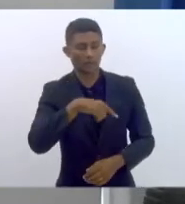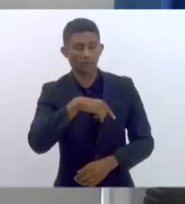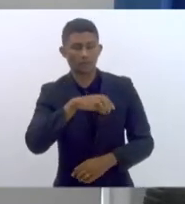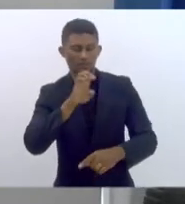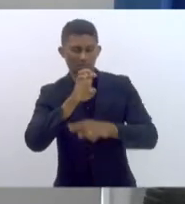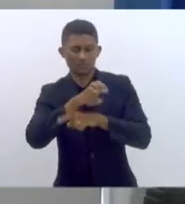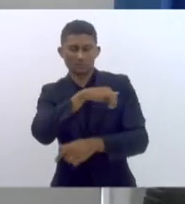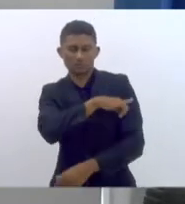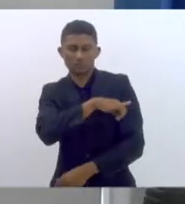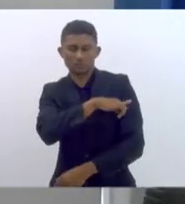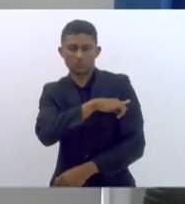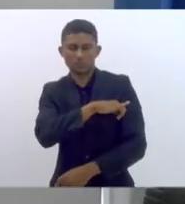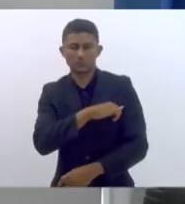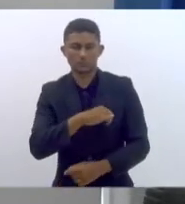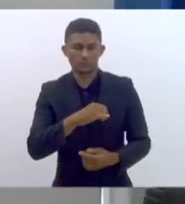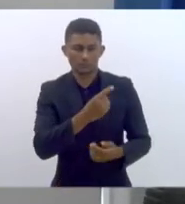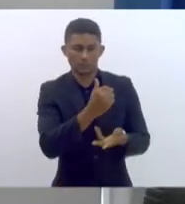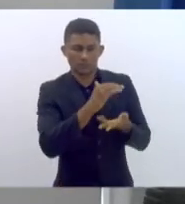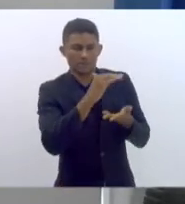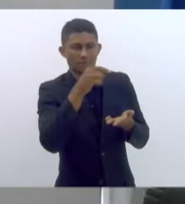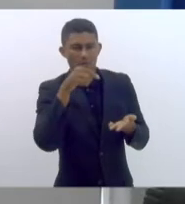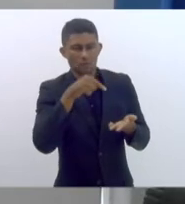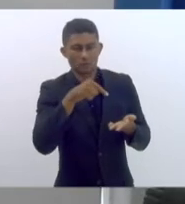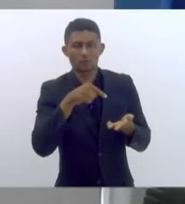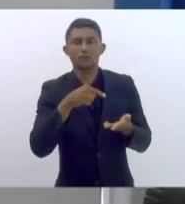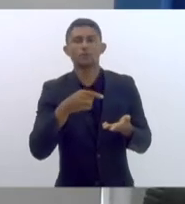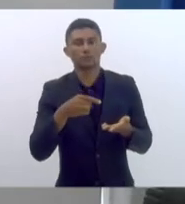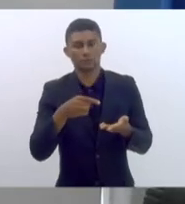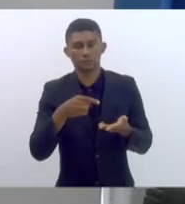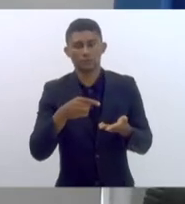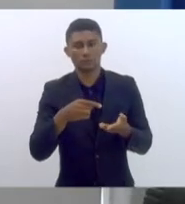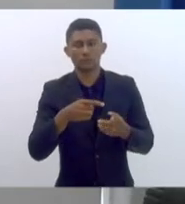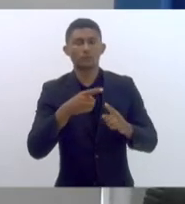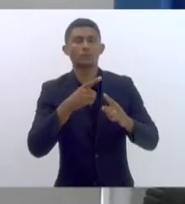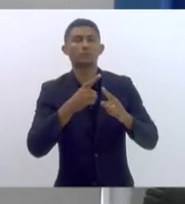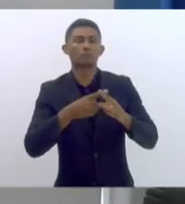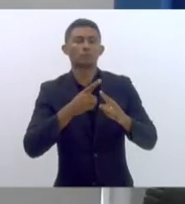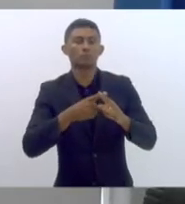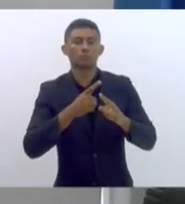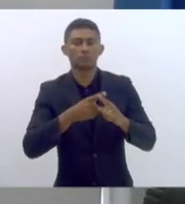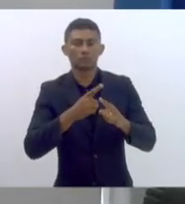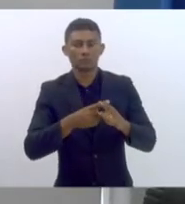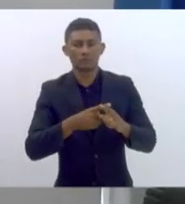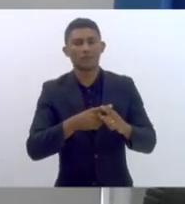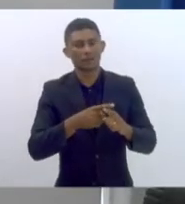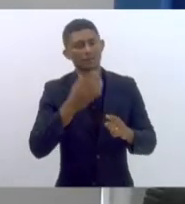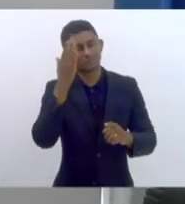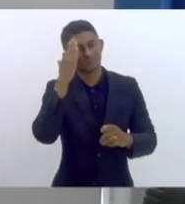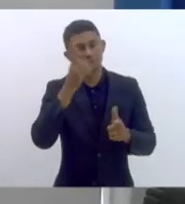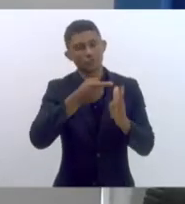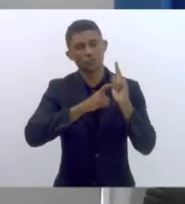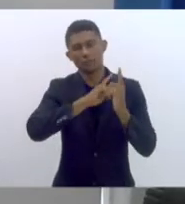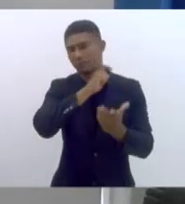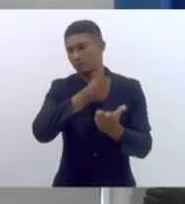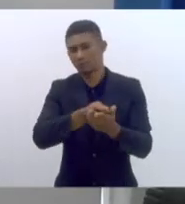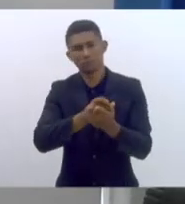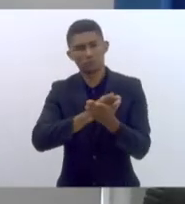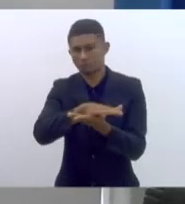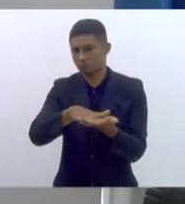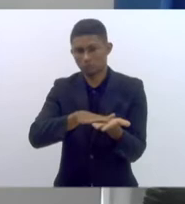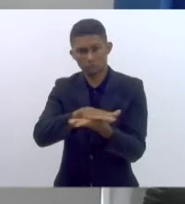Janeiro em face da inadimplência em relação ao pagamento do serviço da dívida. Em